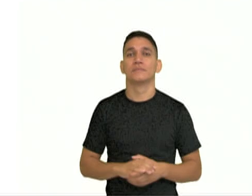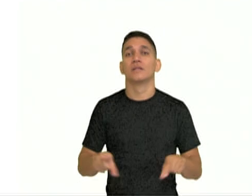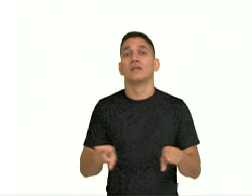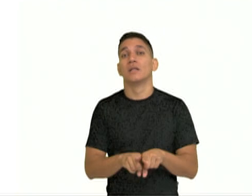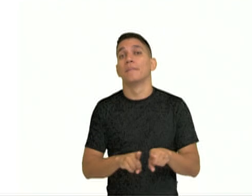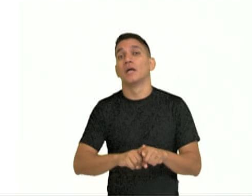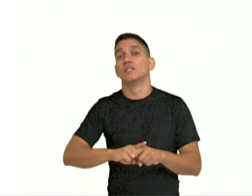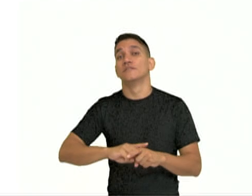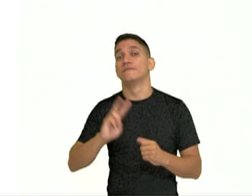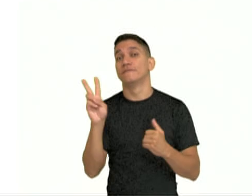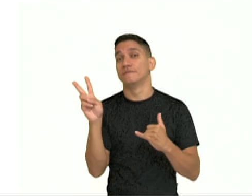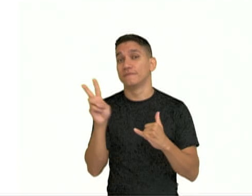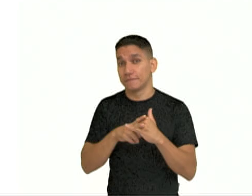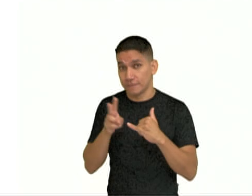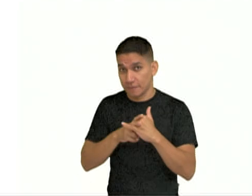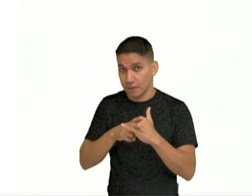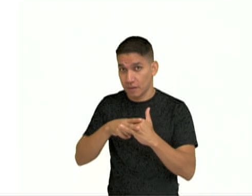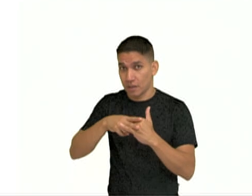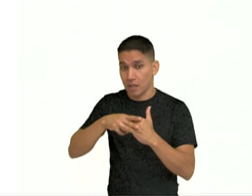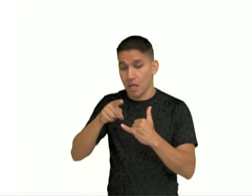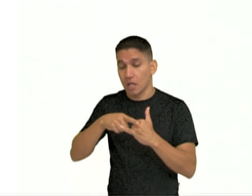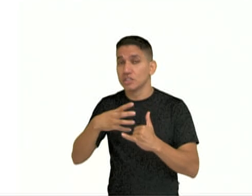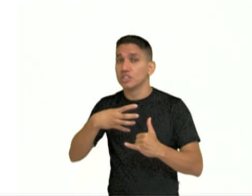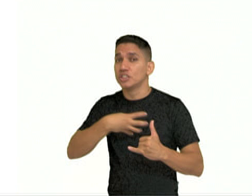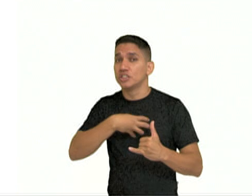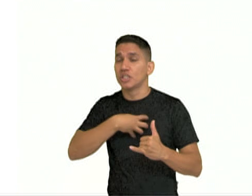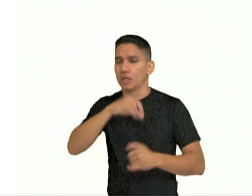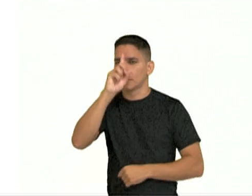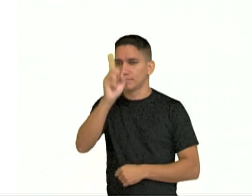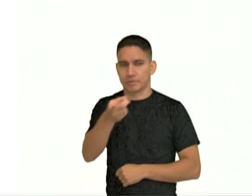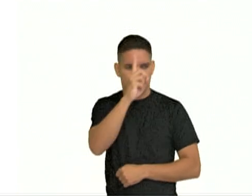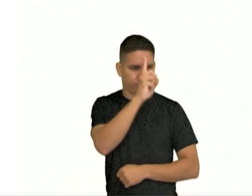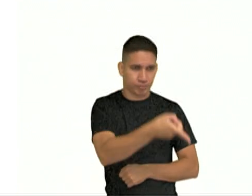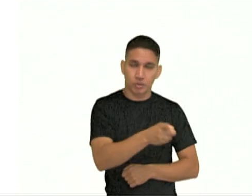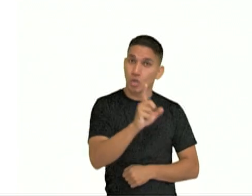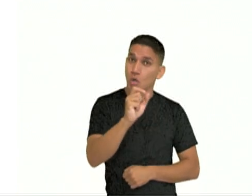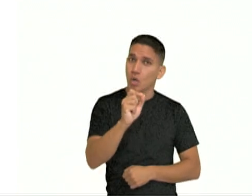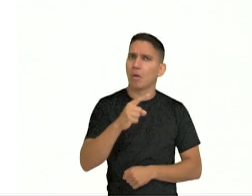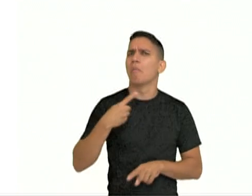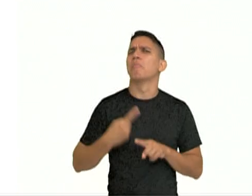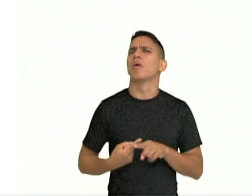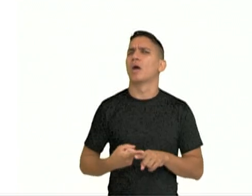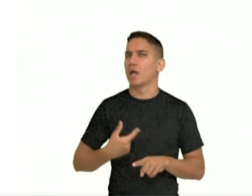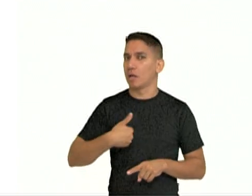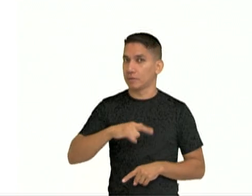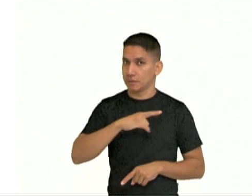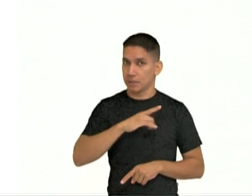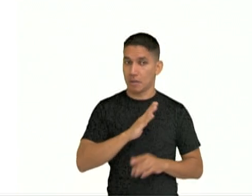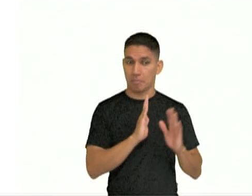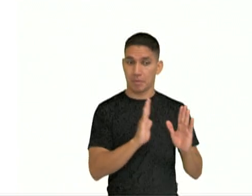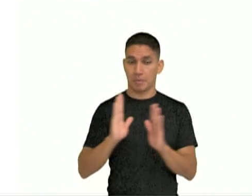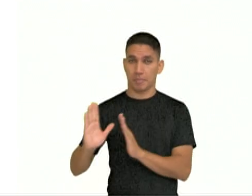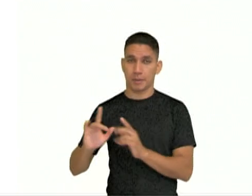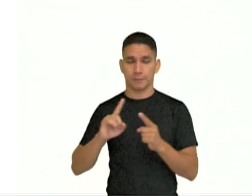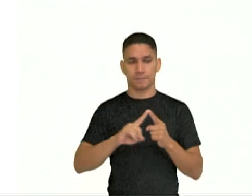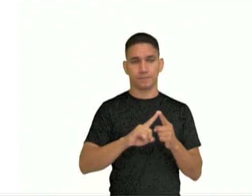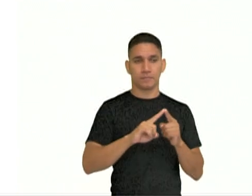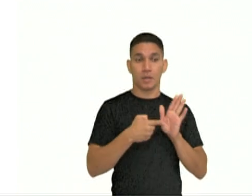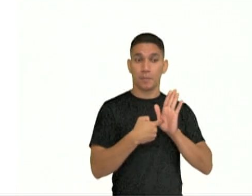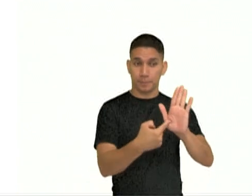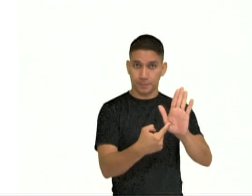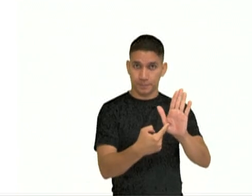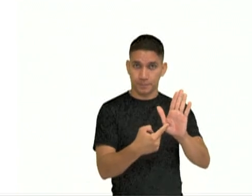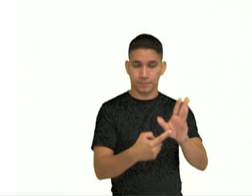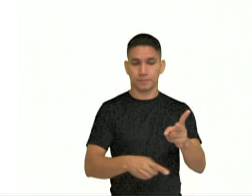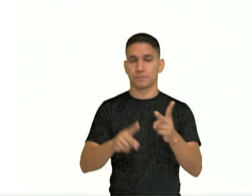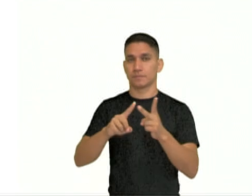no modo imperativo. Por que verbos no modo imperativo? Lembrando que eu tenho 3 modos, né? Indicativo,